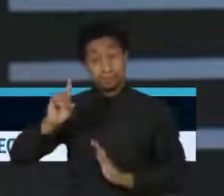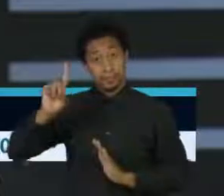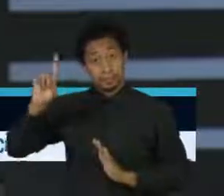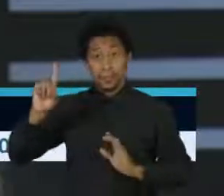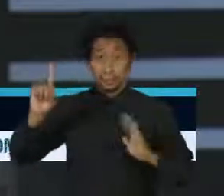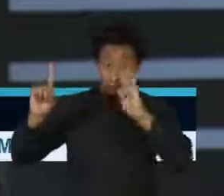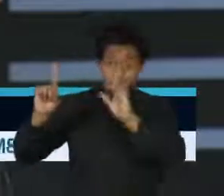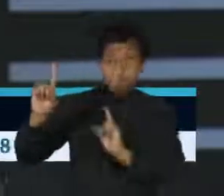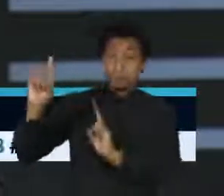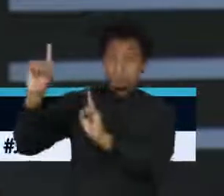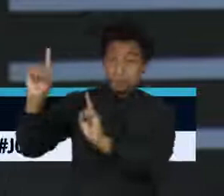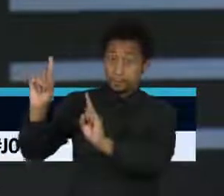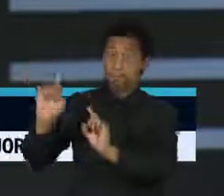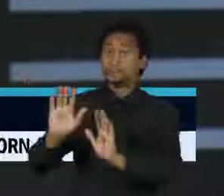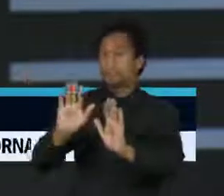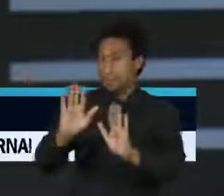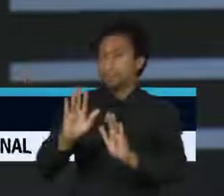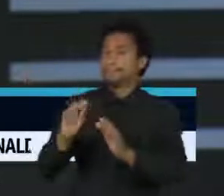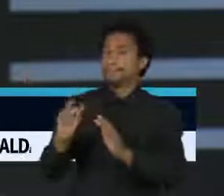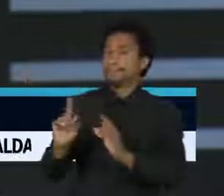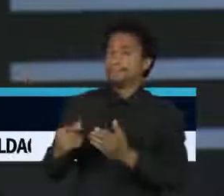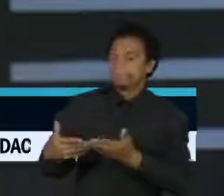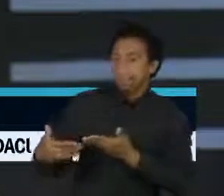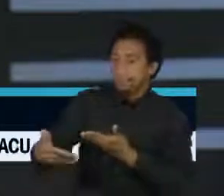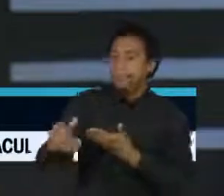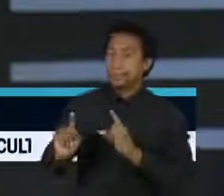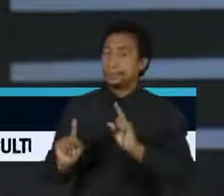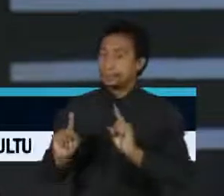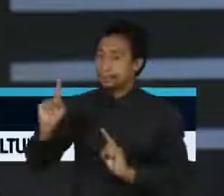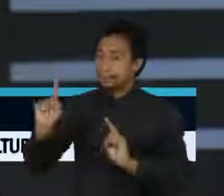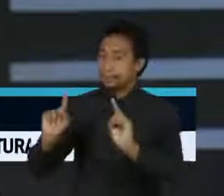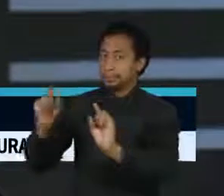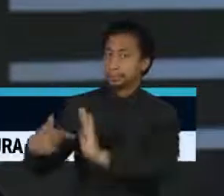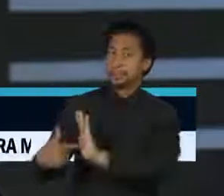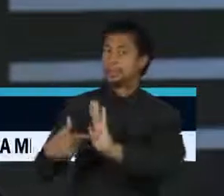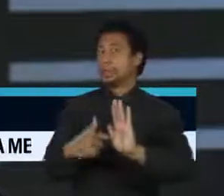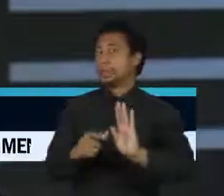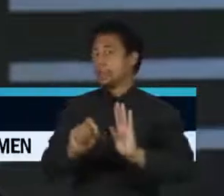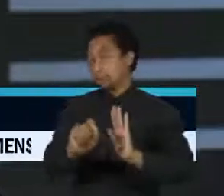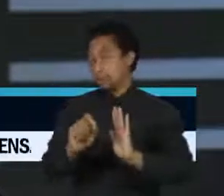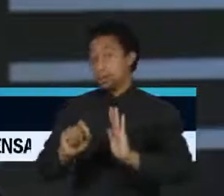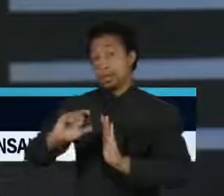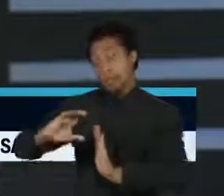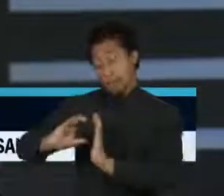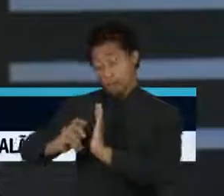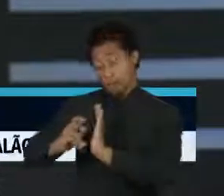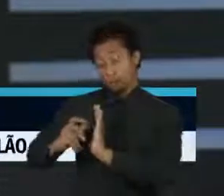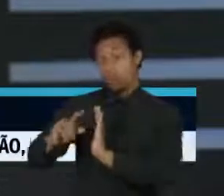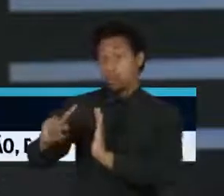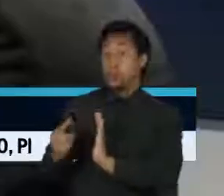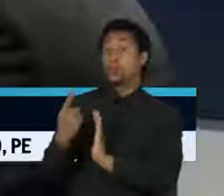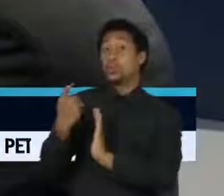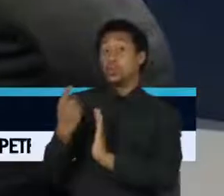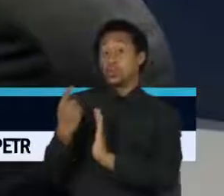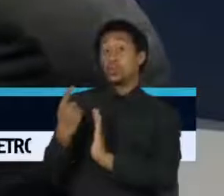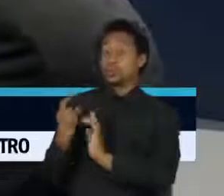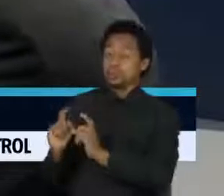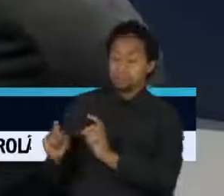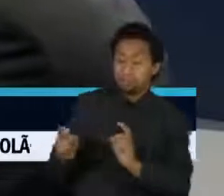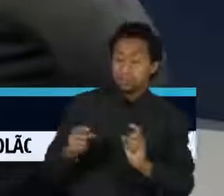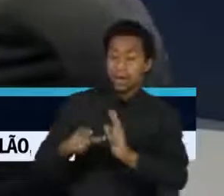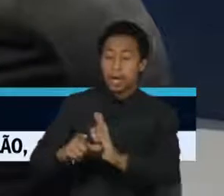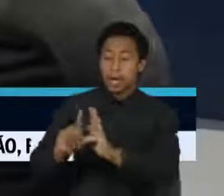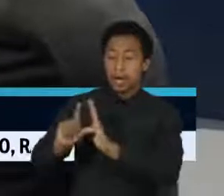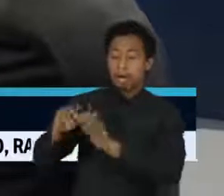vendo lastimável essa disputa até que chegar na questão judicial exceto mas assim foi o único partido que fez umas primárias fez